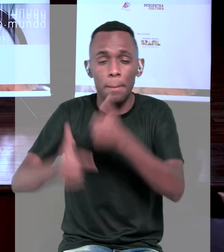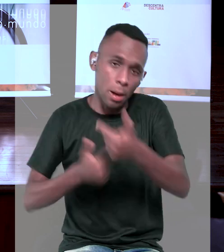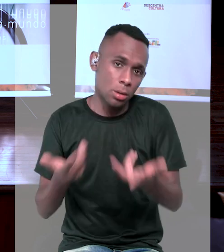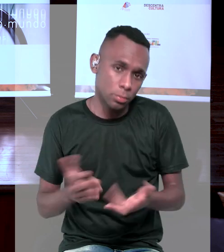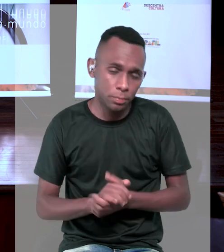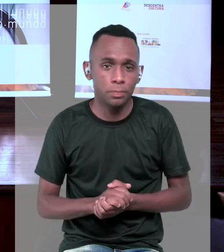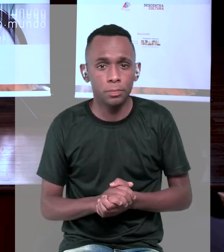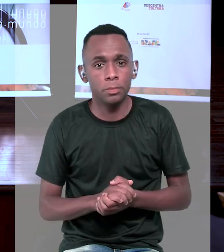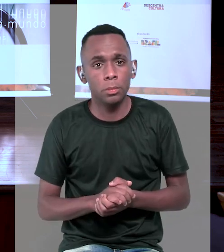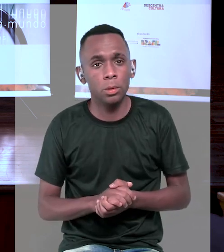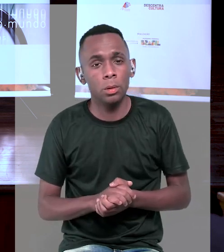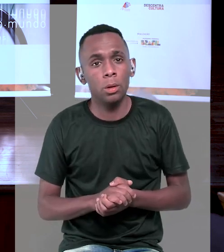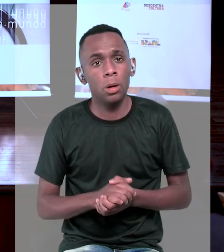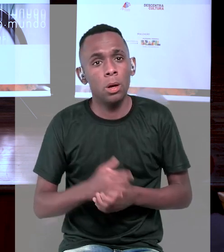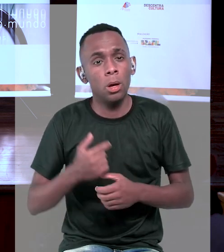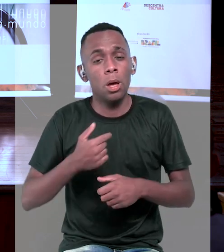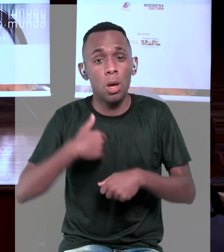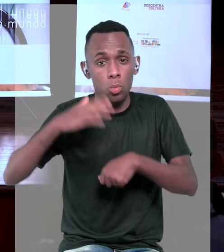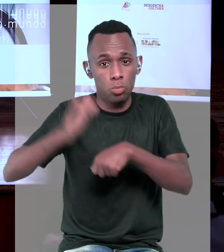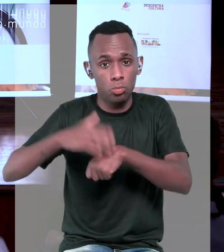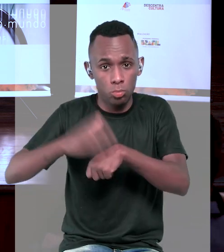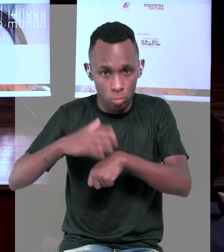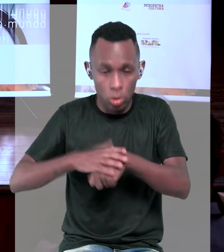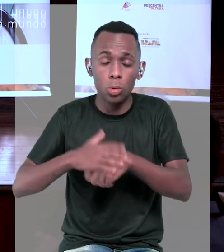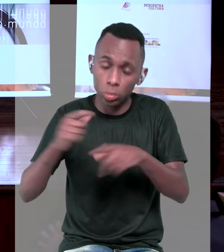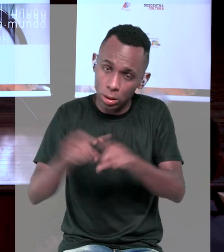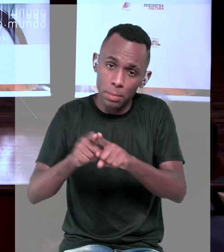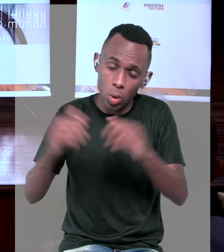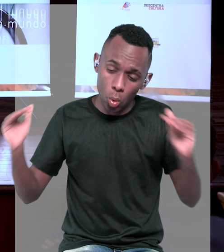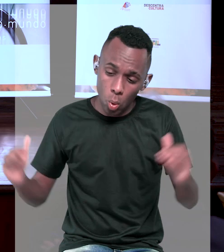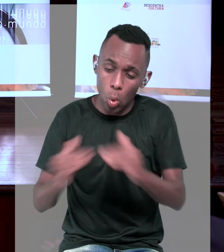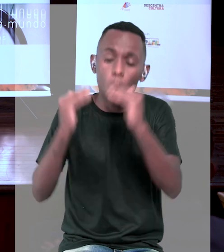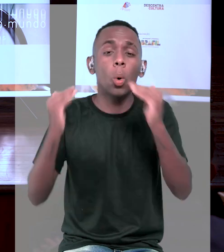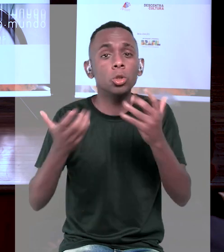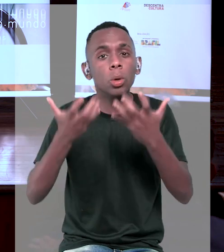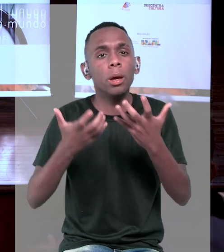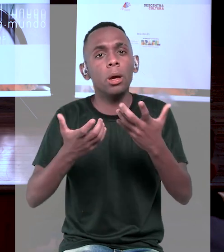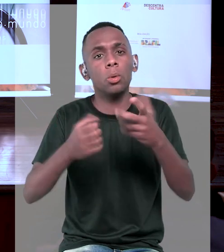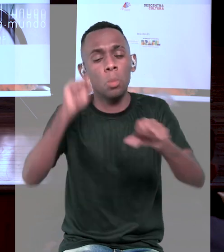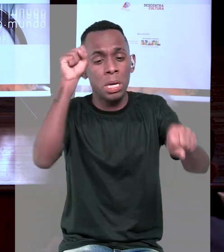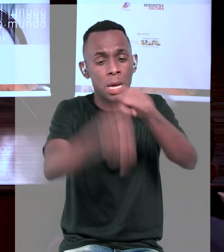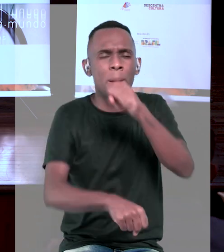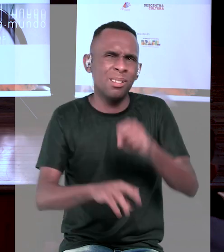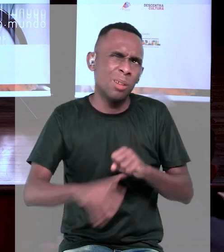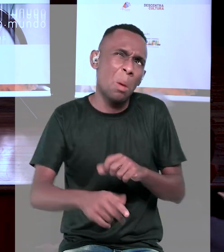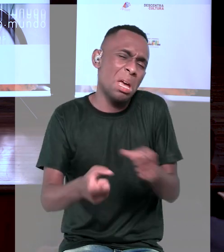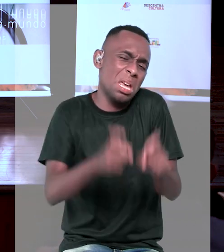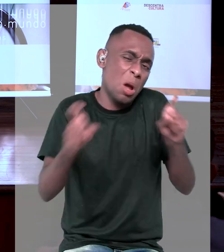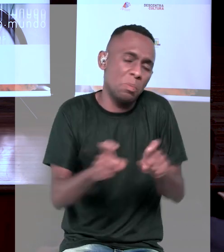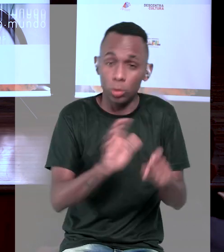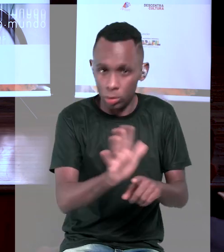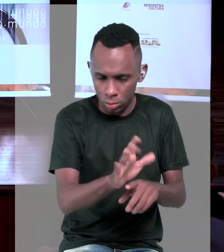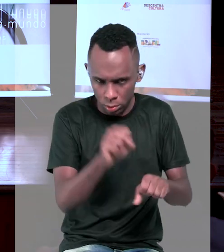eu sou um ludista. Eu quero quebrar não os computadores, mas eu quero quebrar